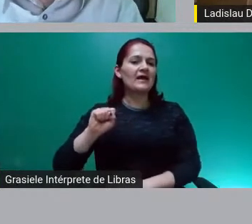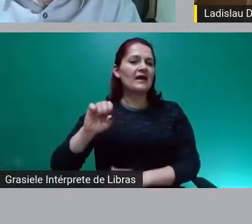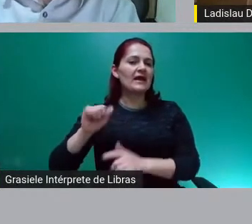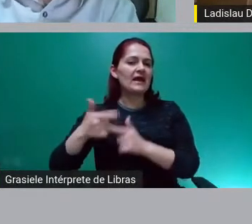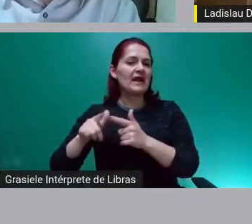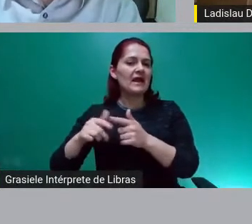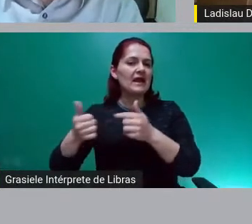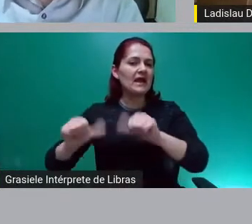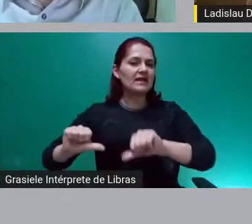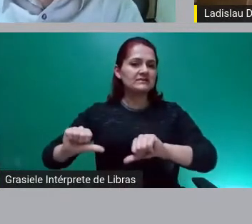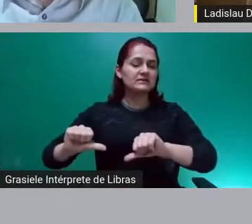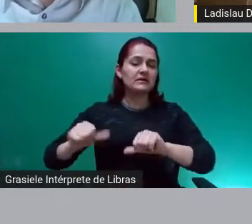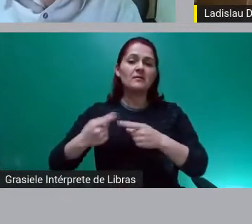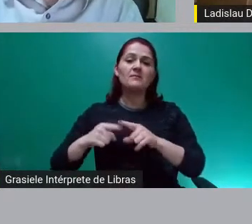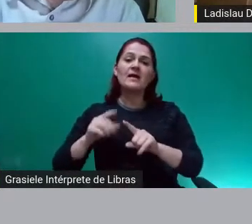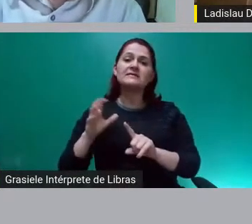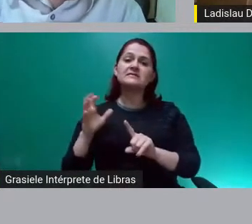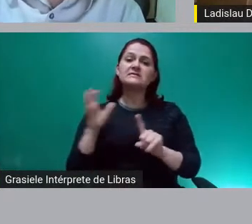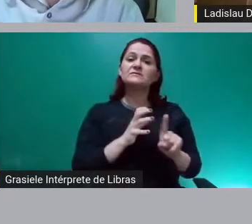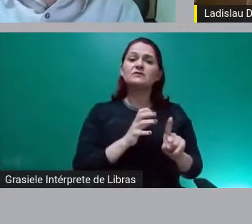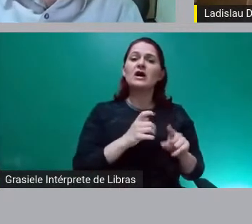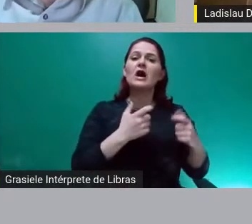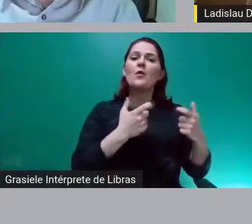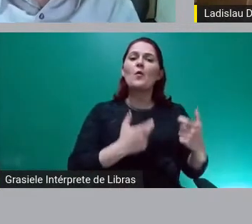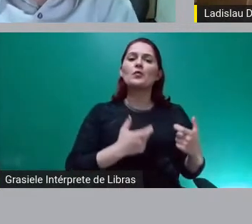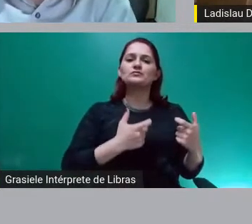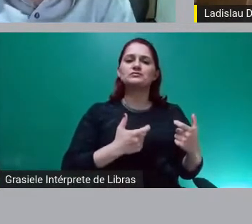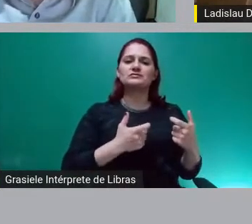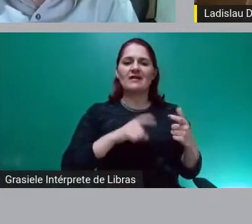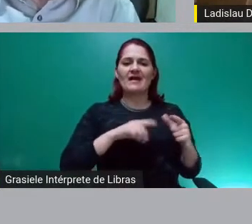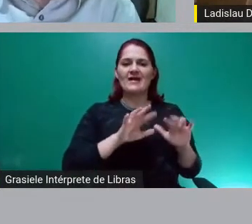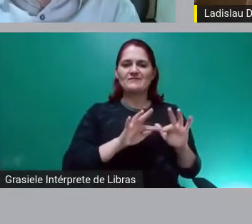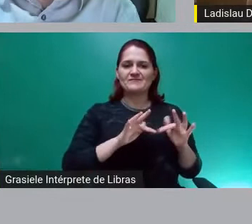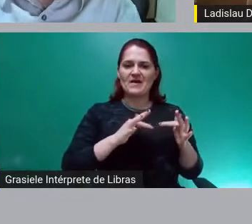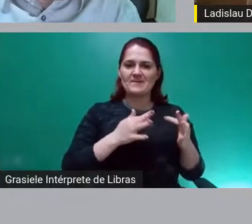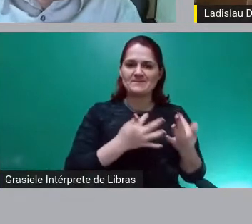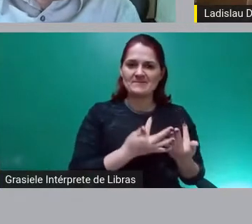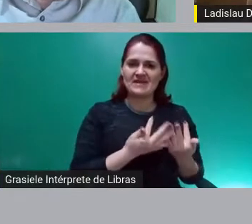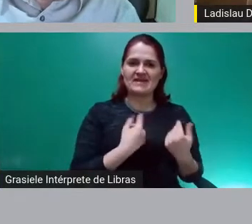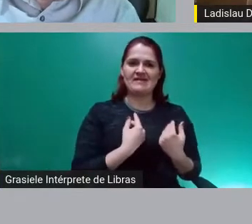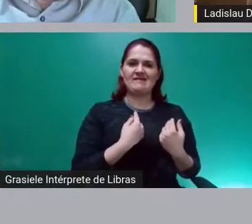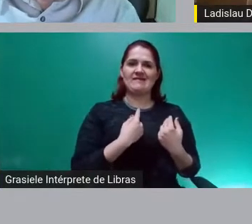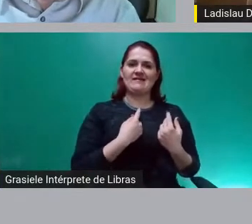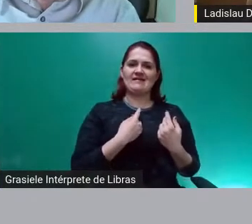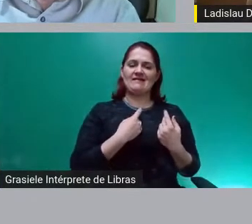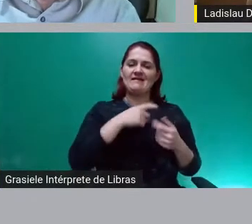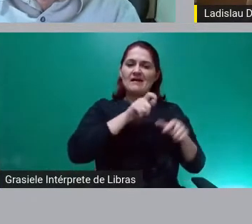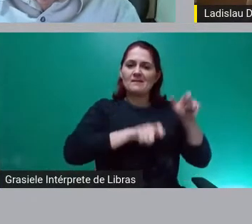as famílias, os trabalhadores. E aí todo mundo sabe da desigualdade, do desemprego.